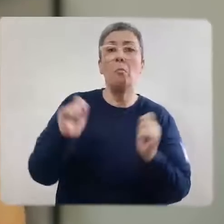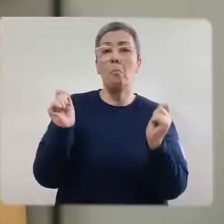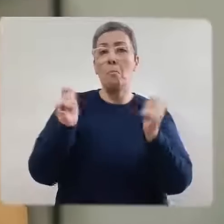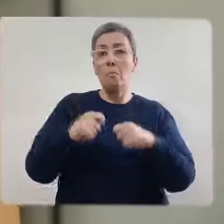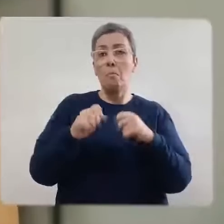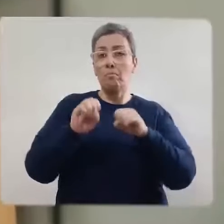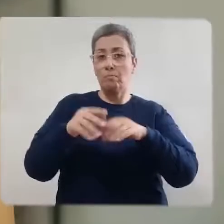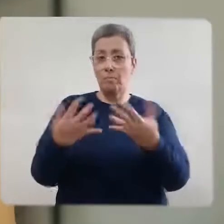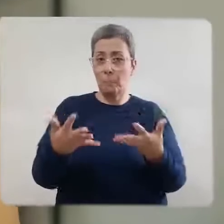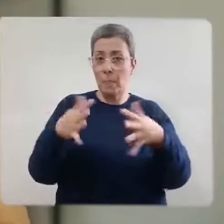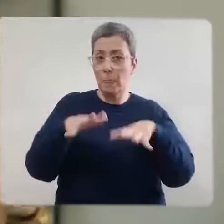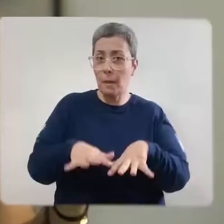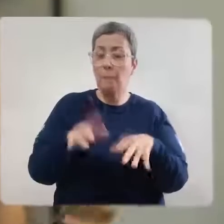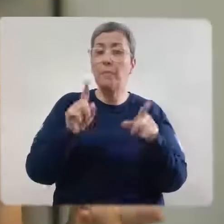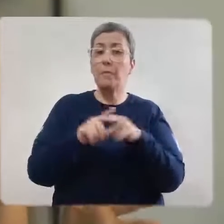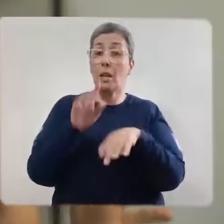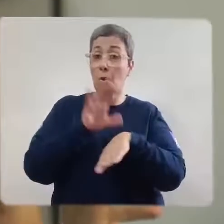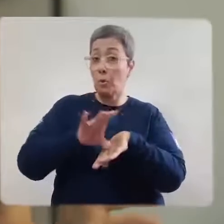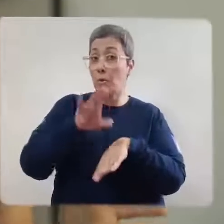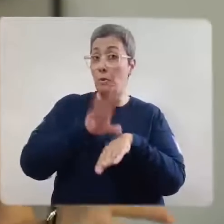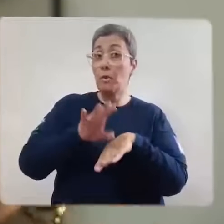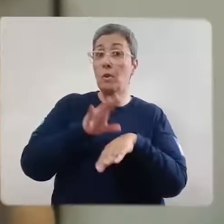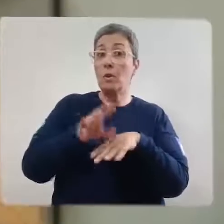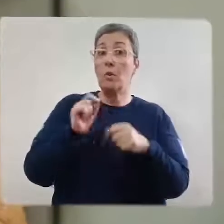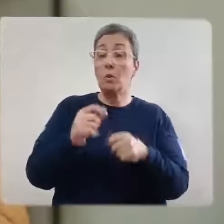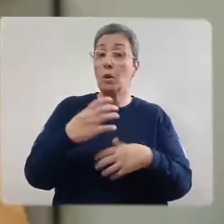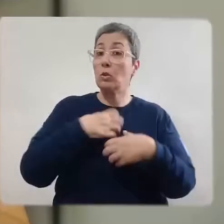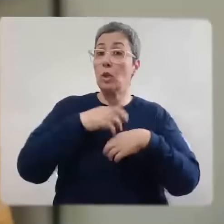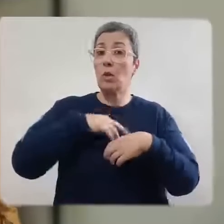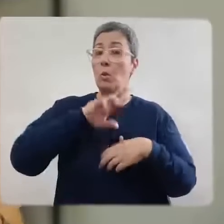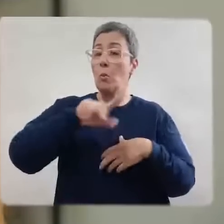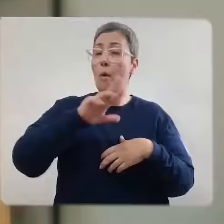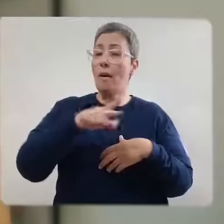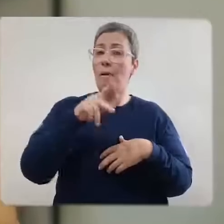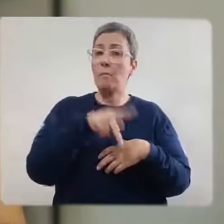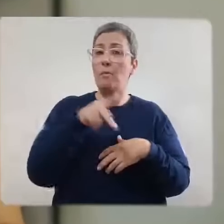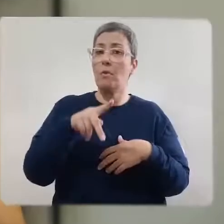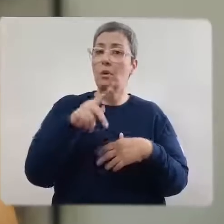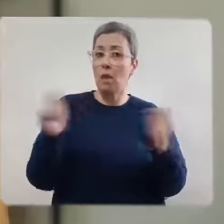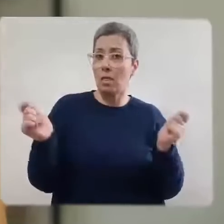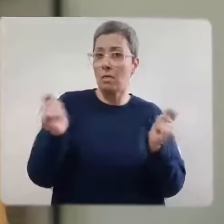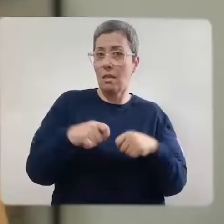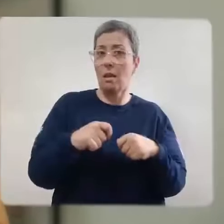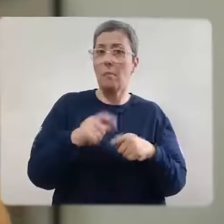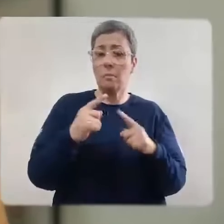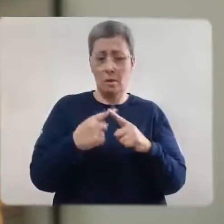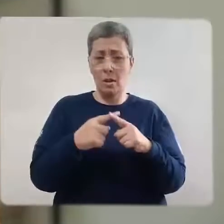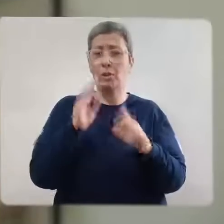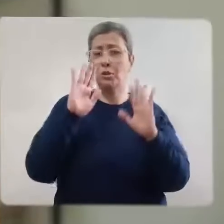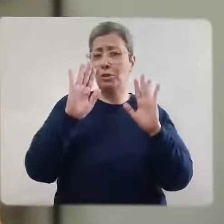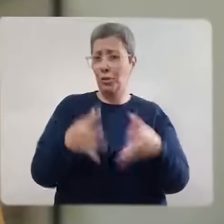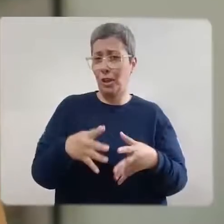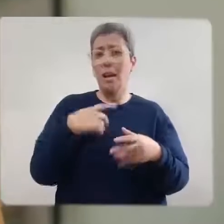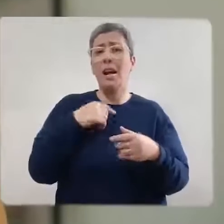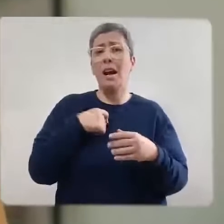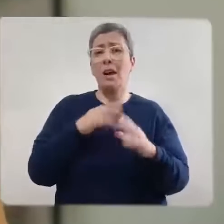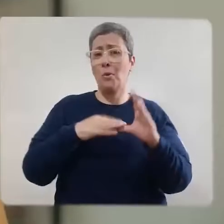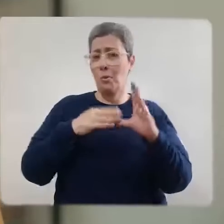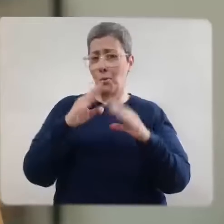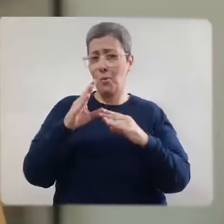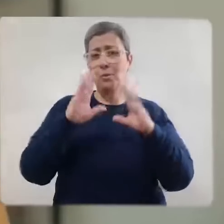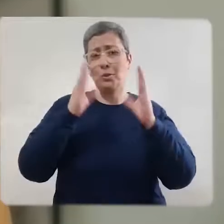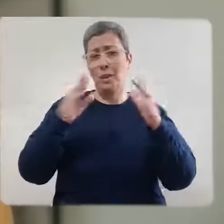Possibilidades para a Educação Inclusiva. Este curso, de forma nenhuma, é tornar o professor apto, porque ele já está apto desde quando ele prestou o